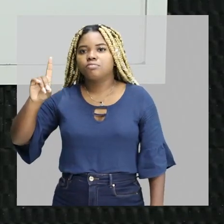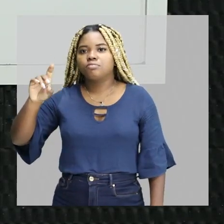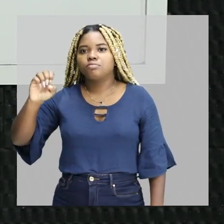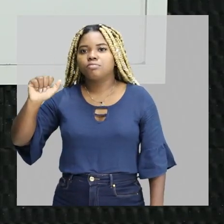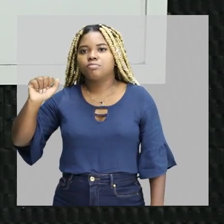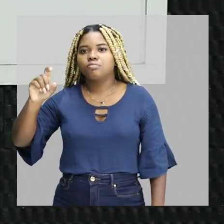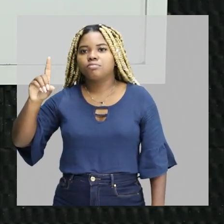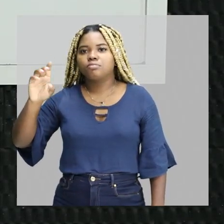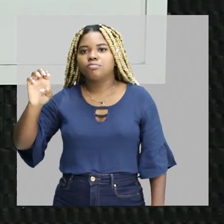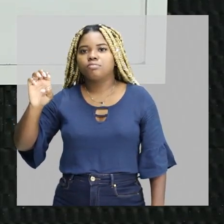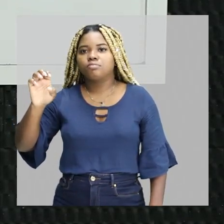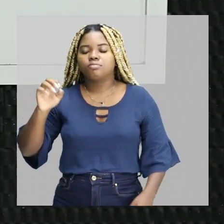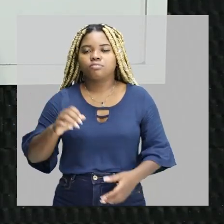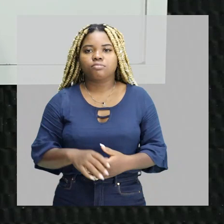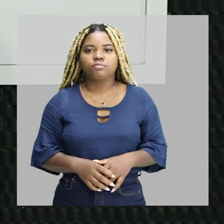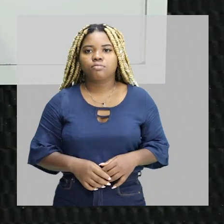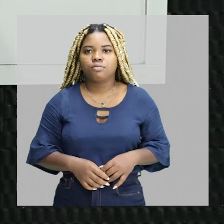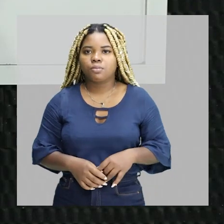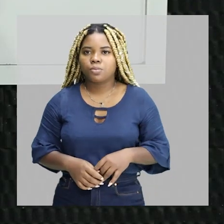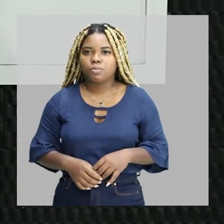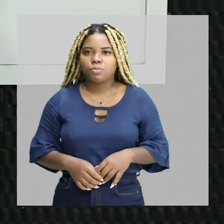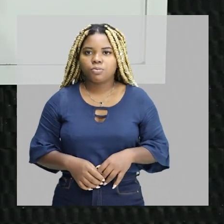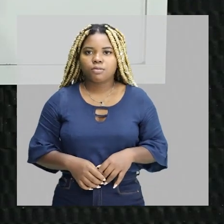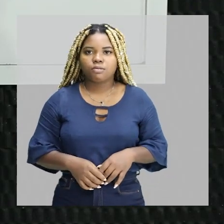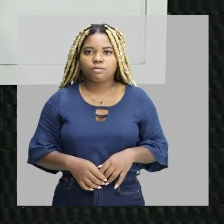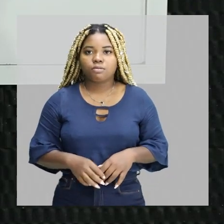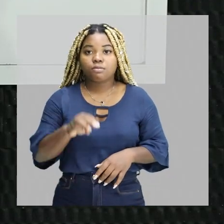No caso aqui, a massa